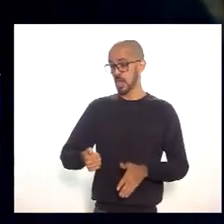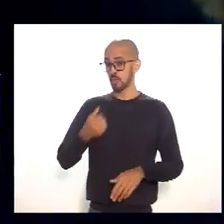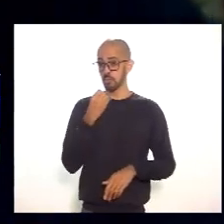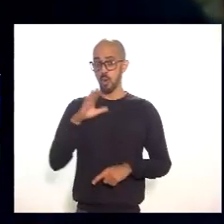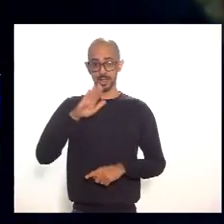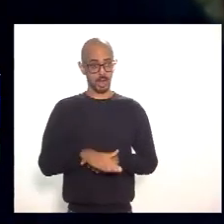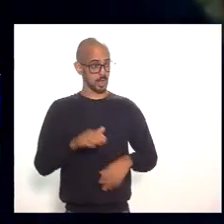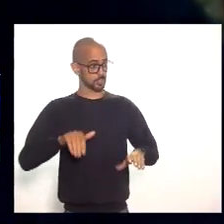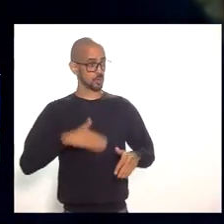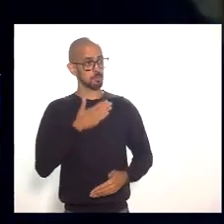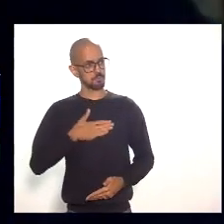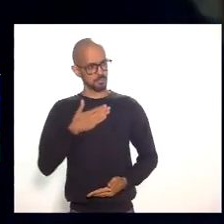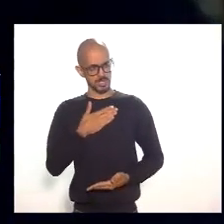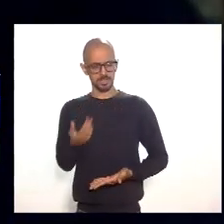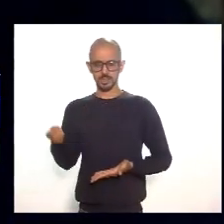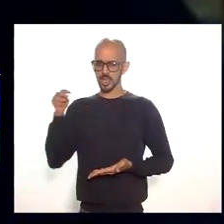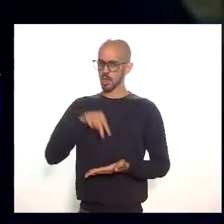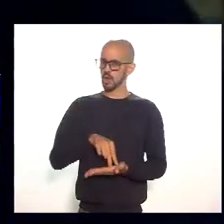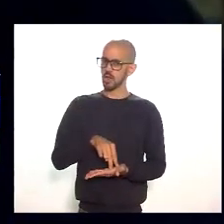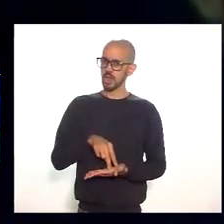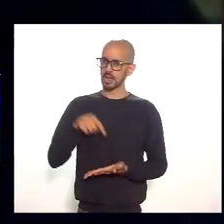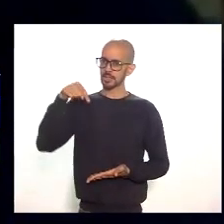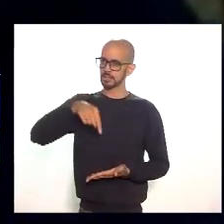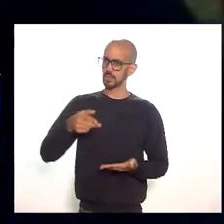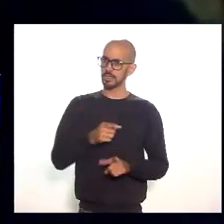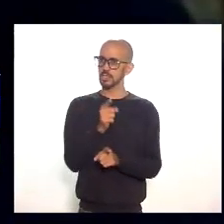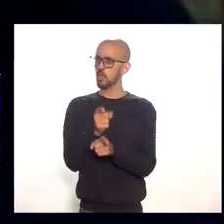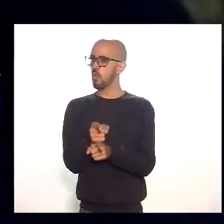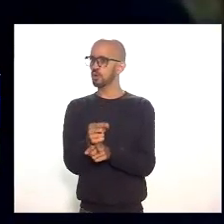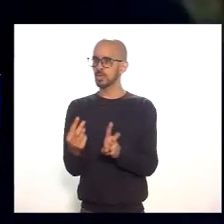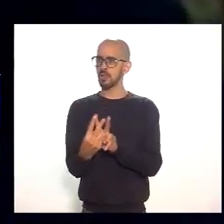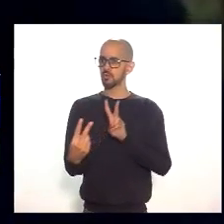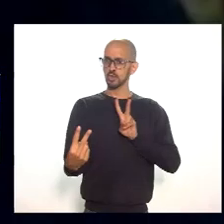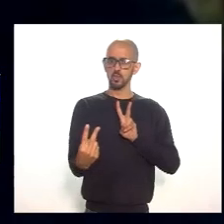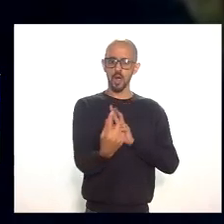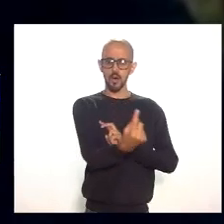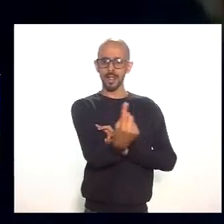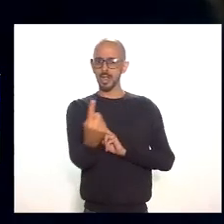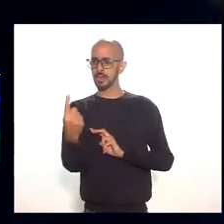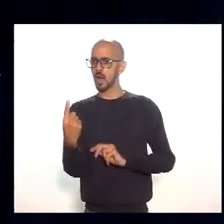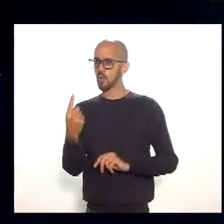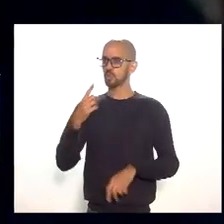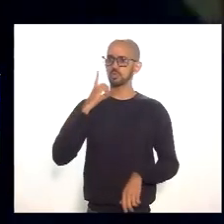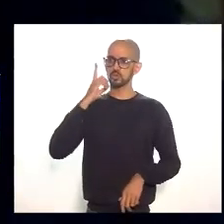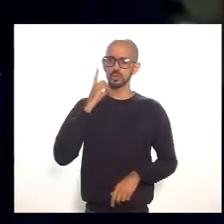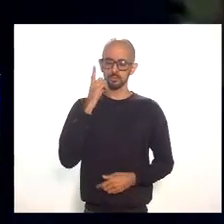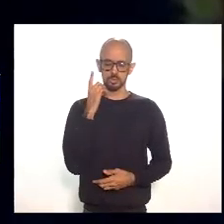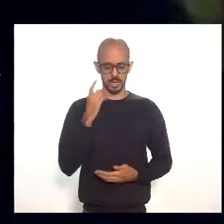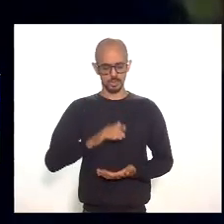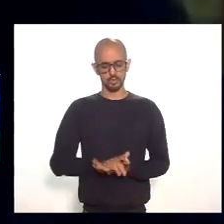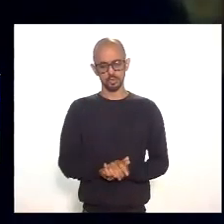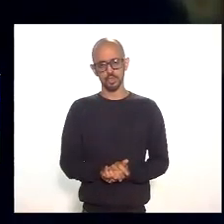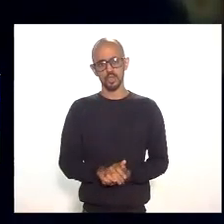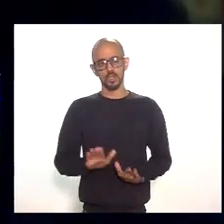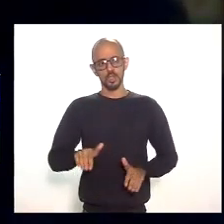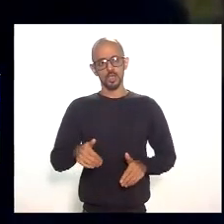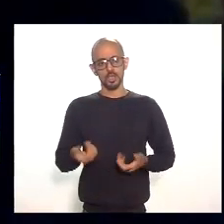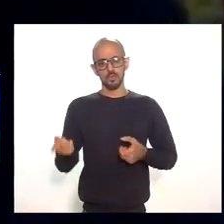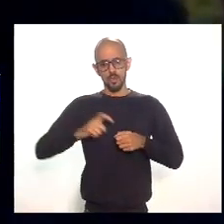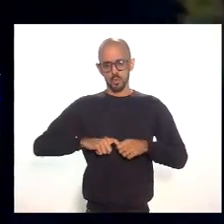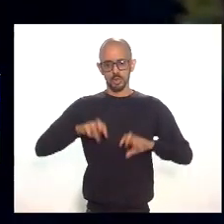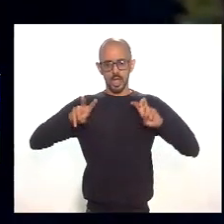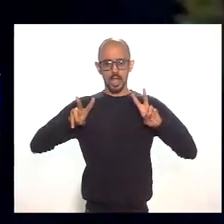Um prazer novamente reencontrar, mesmo de maneira remota, cada um dos meus pares. E voltando a discutir